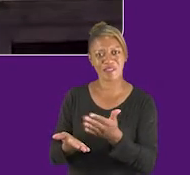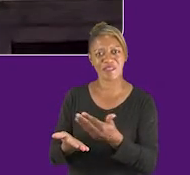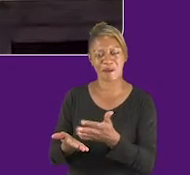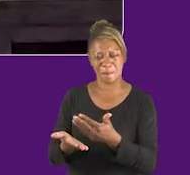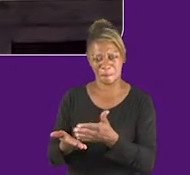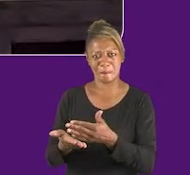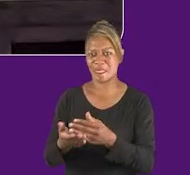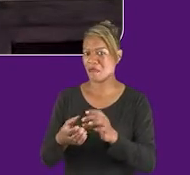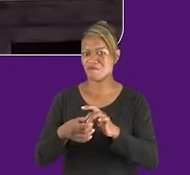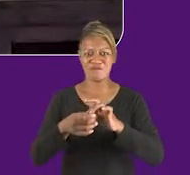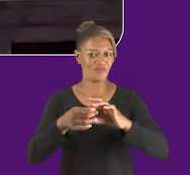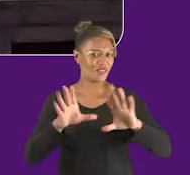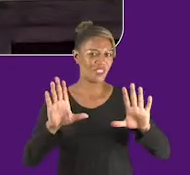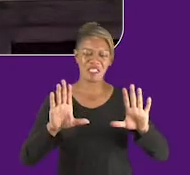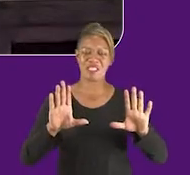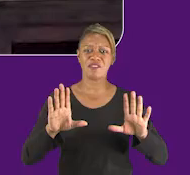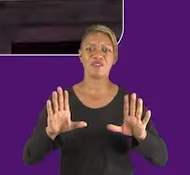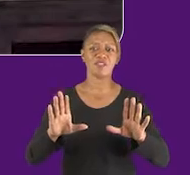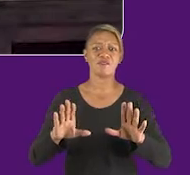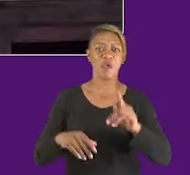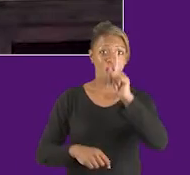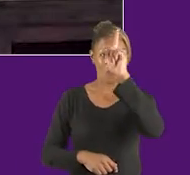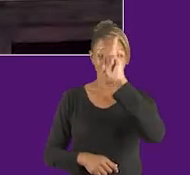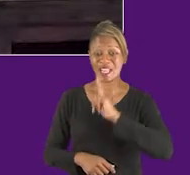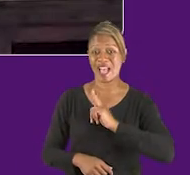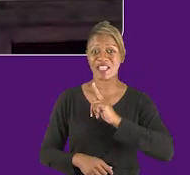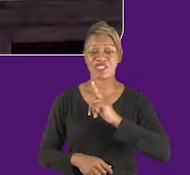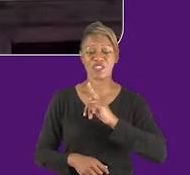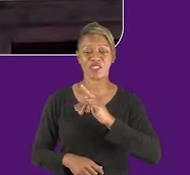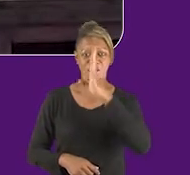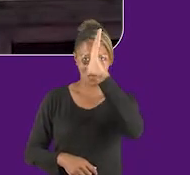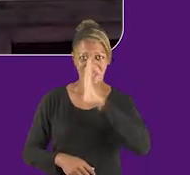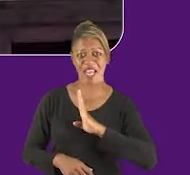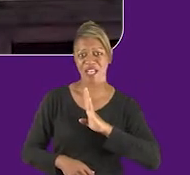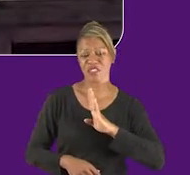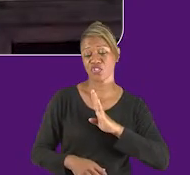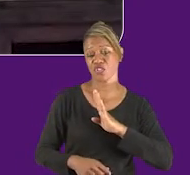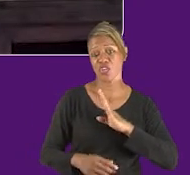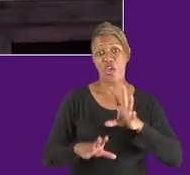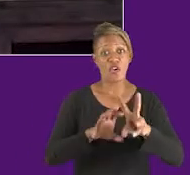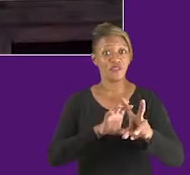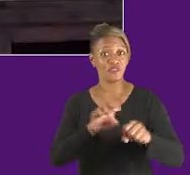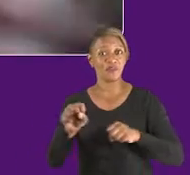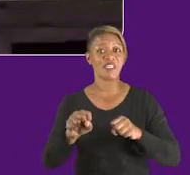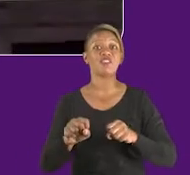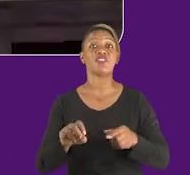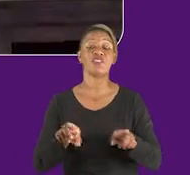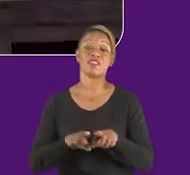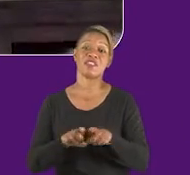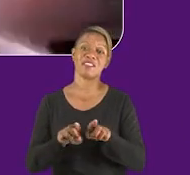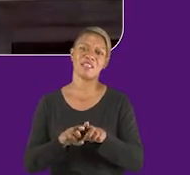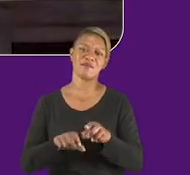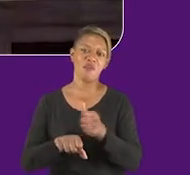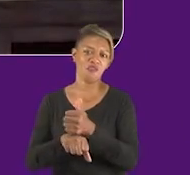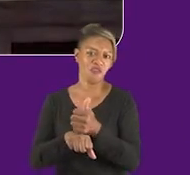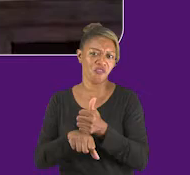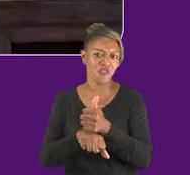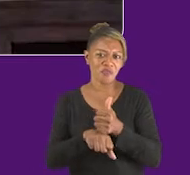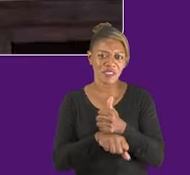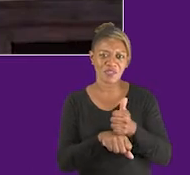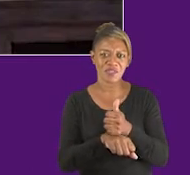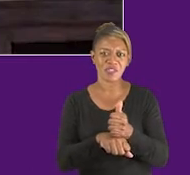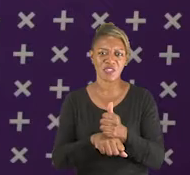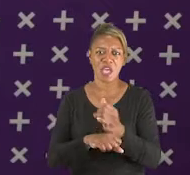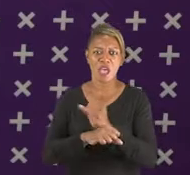eles abertos né o gratuito e do ponto de vista de Formação gratuito também tem muita formação a